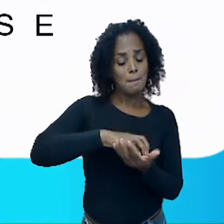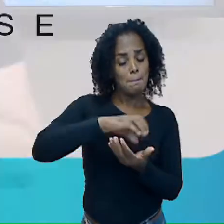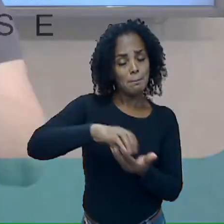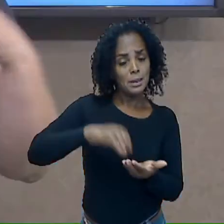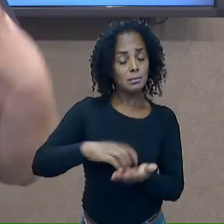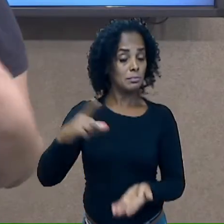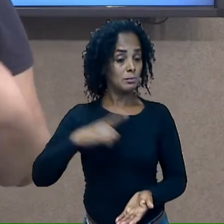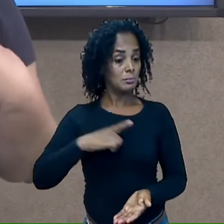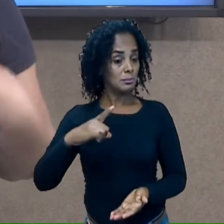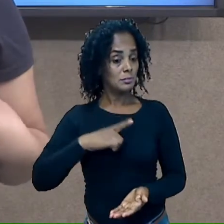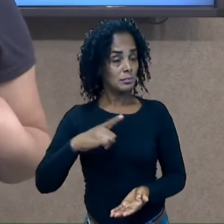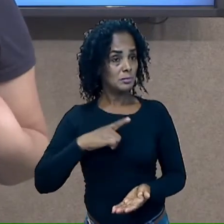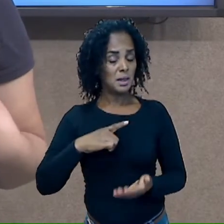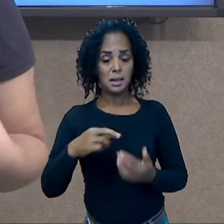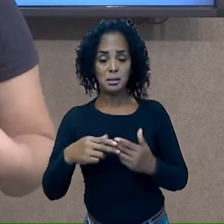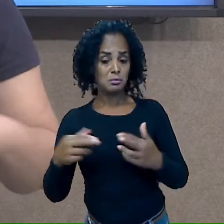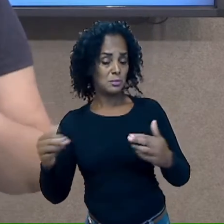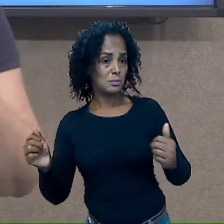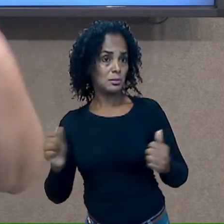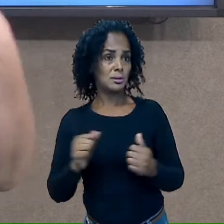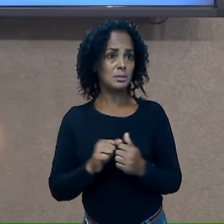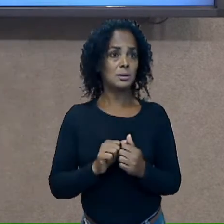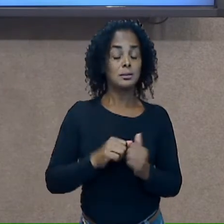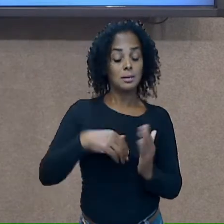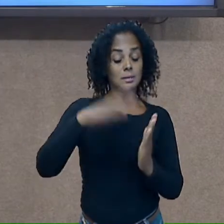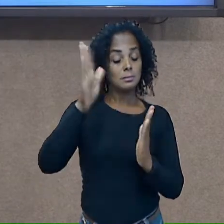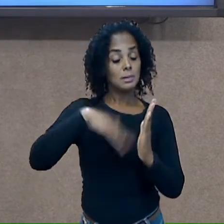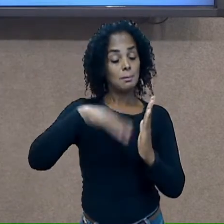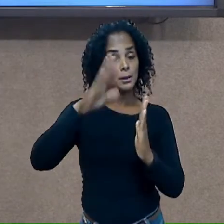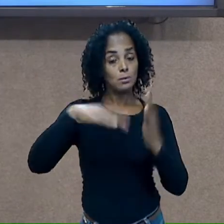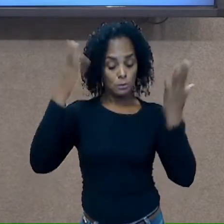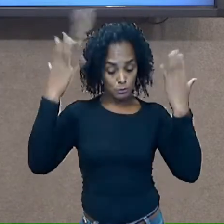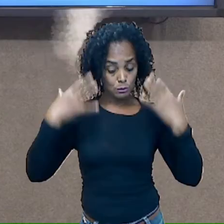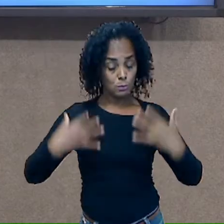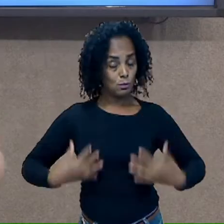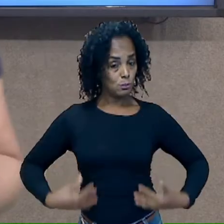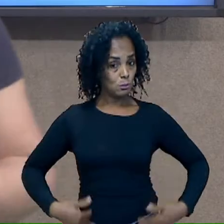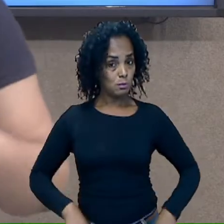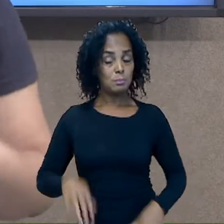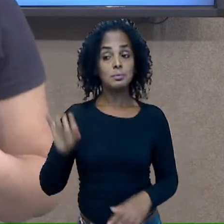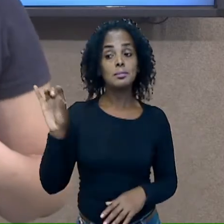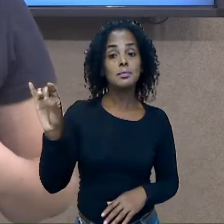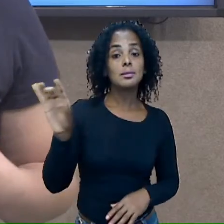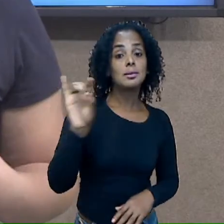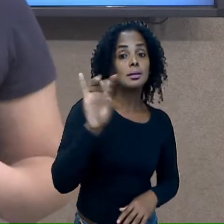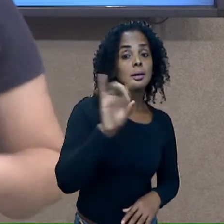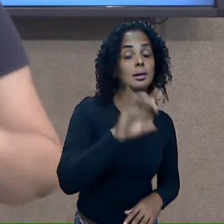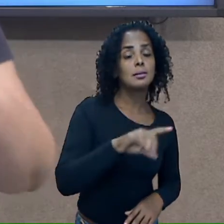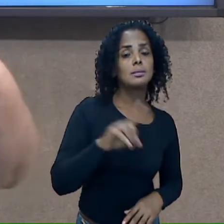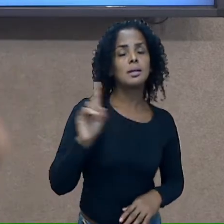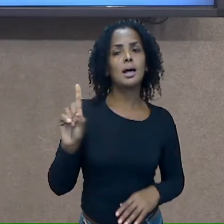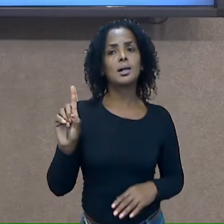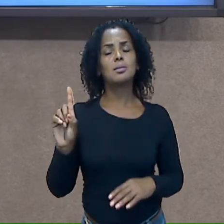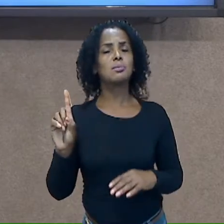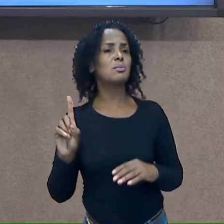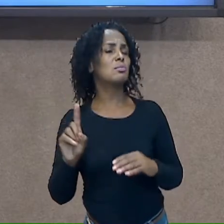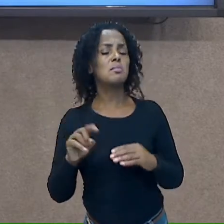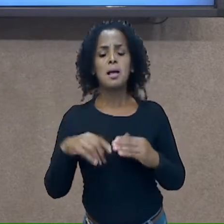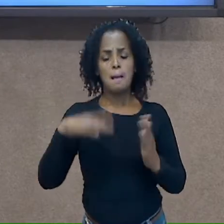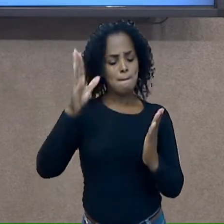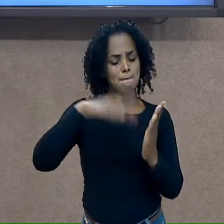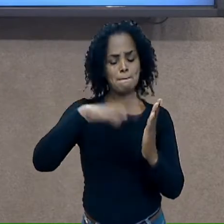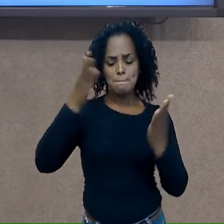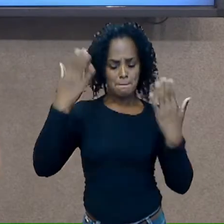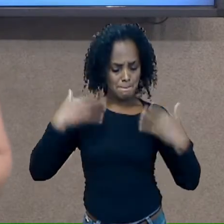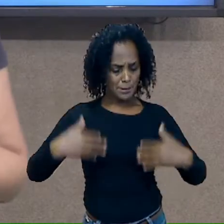Então, na pintura do corpo, quando os índios vão pintar seu corpo, cada um pinta, faz traços